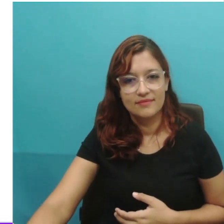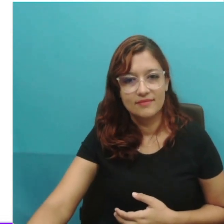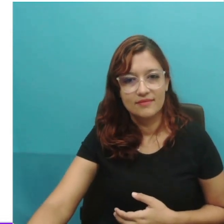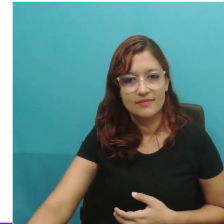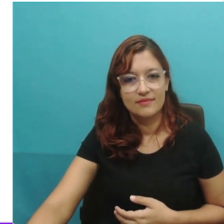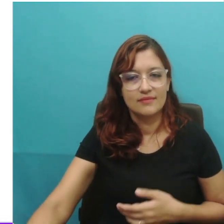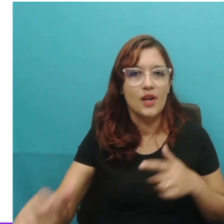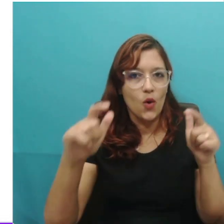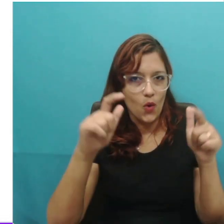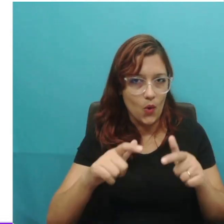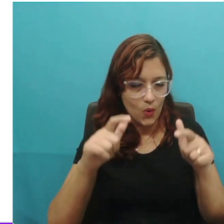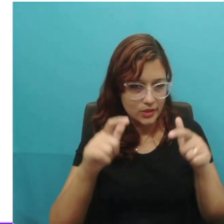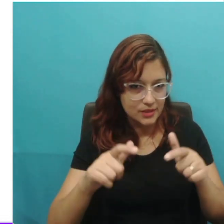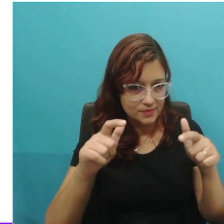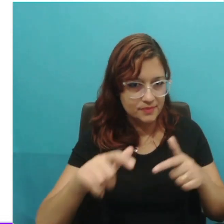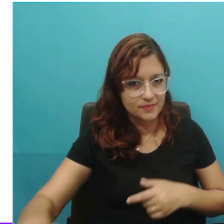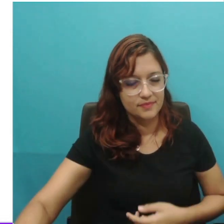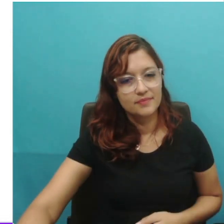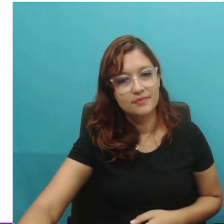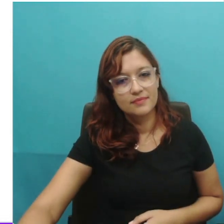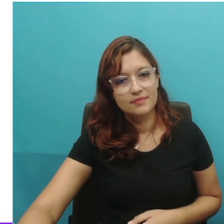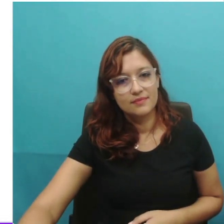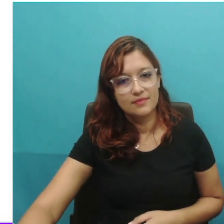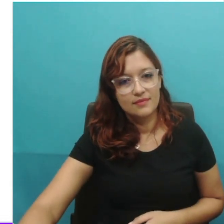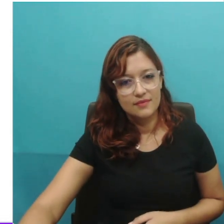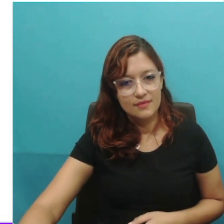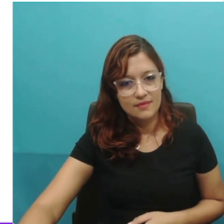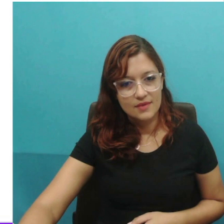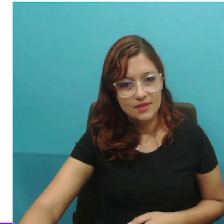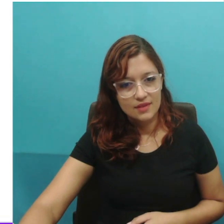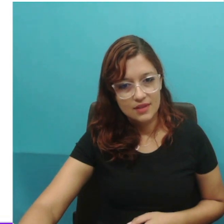Antes usava esse sinal na bochecha. E onde.